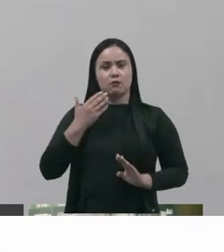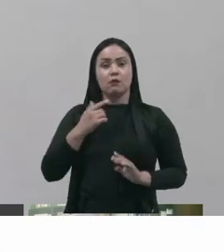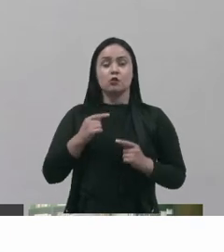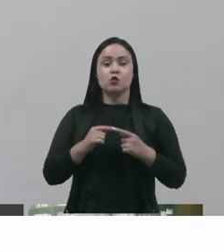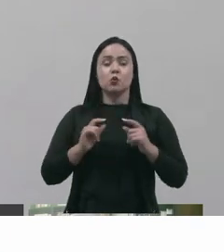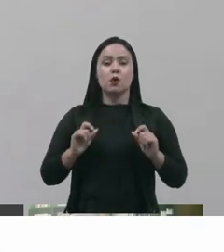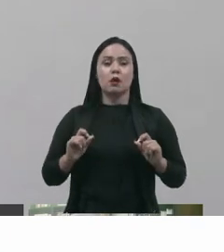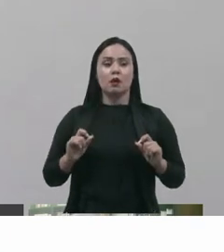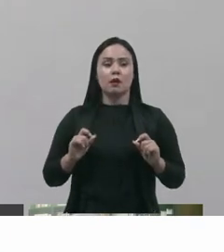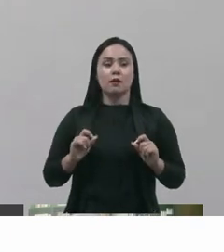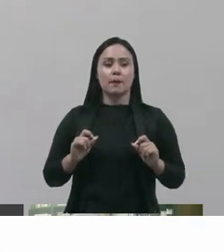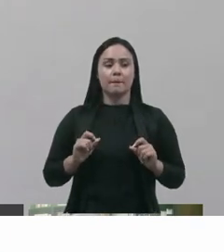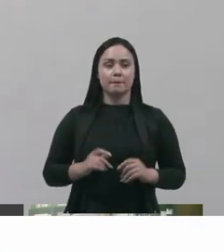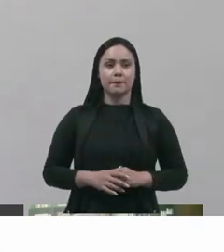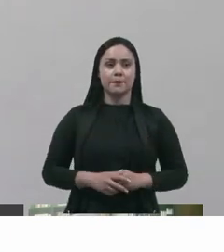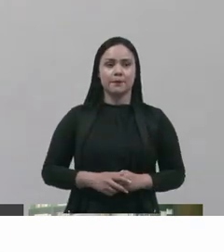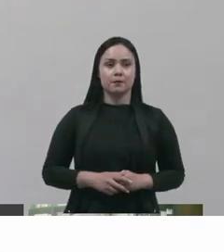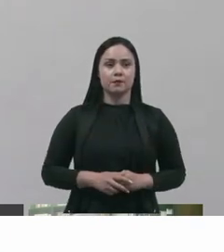que,